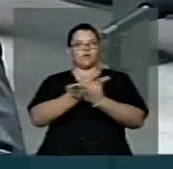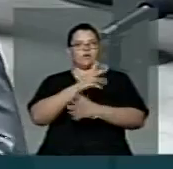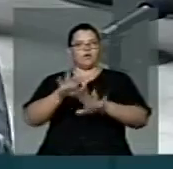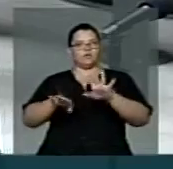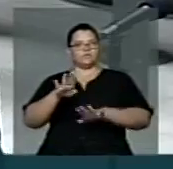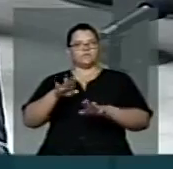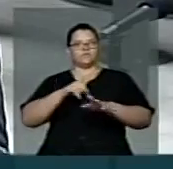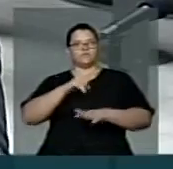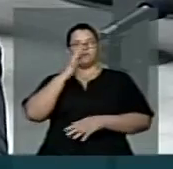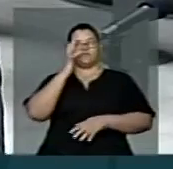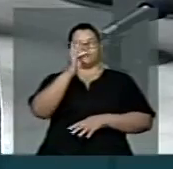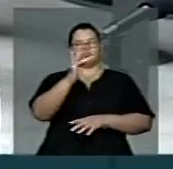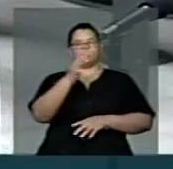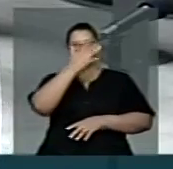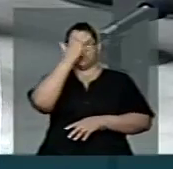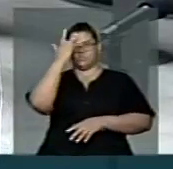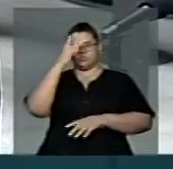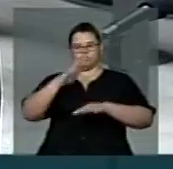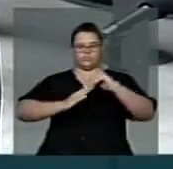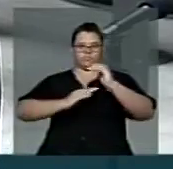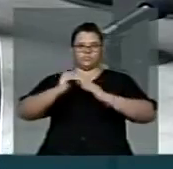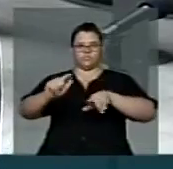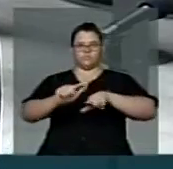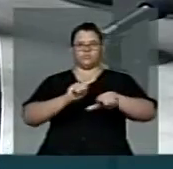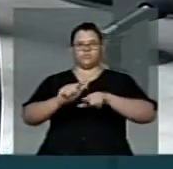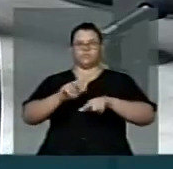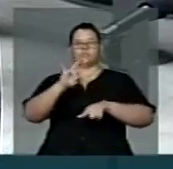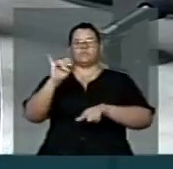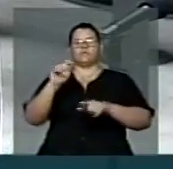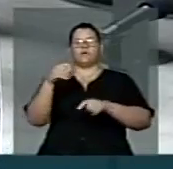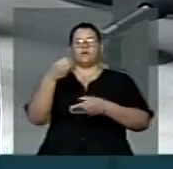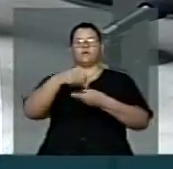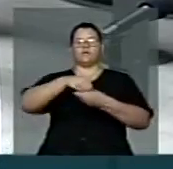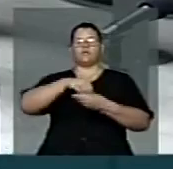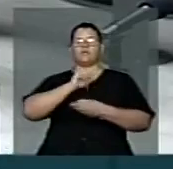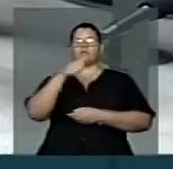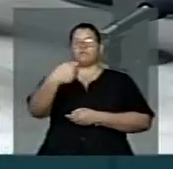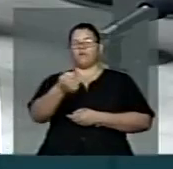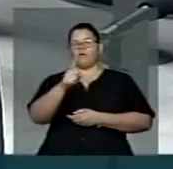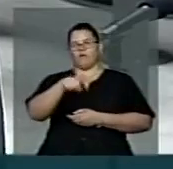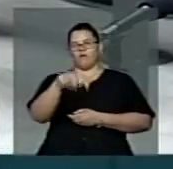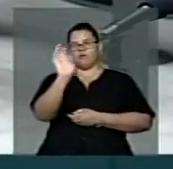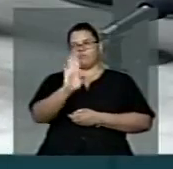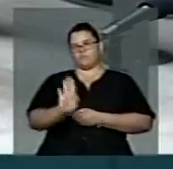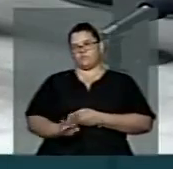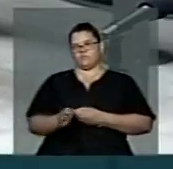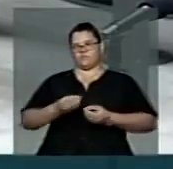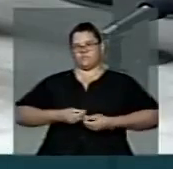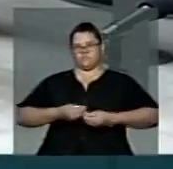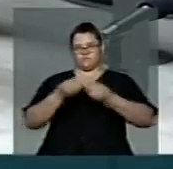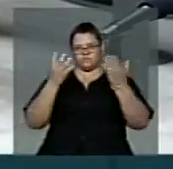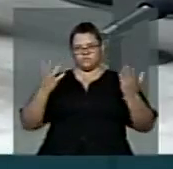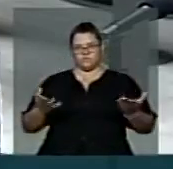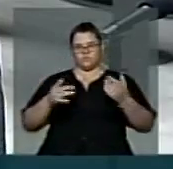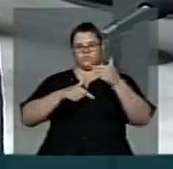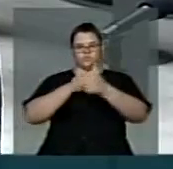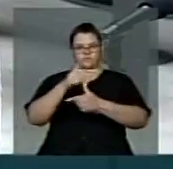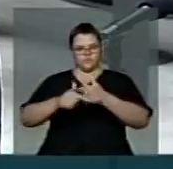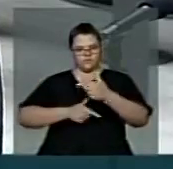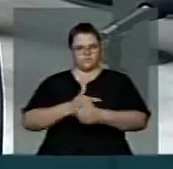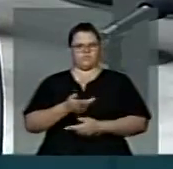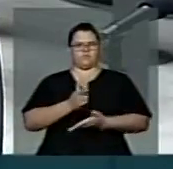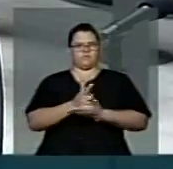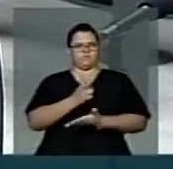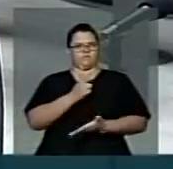o futuro, né, desses profissionais que vão estar aí pelo Brasil afora, exercendo a sua profissão, né,